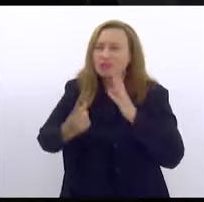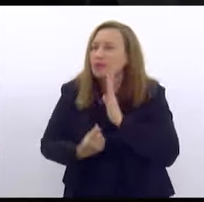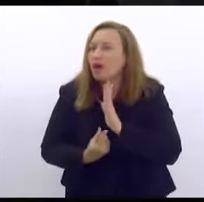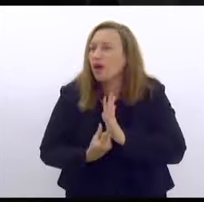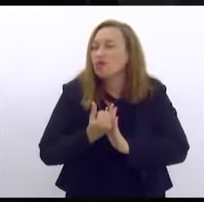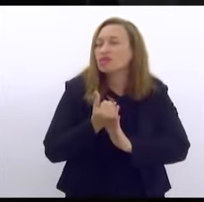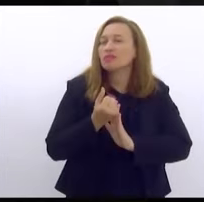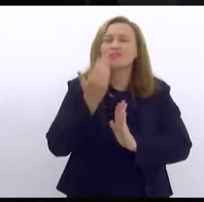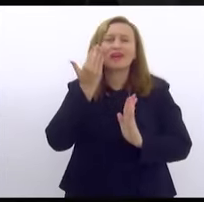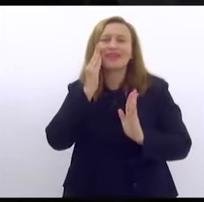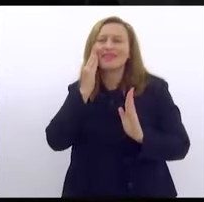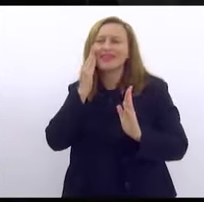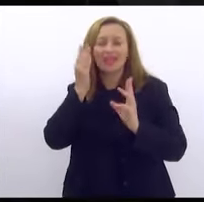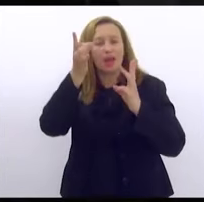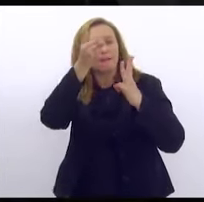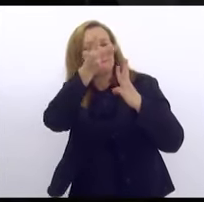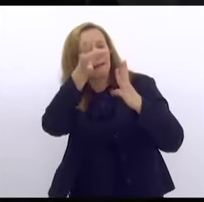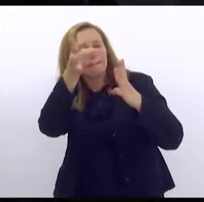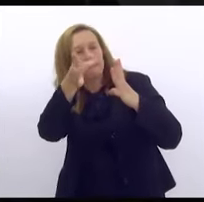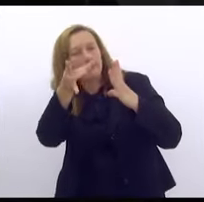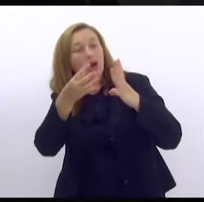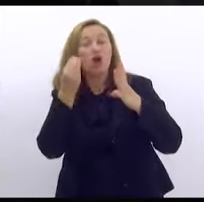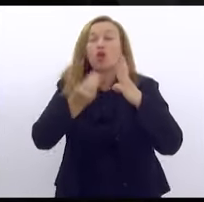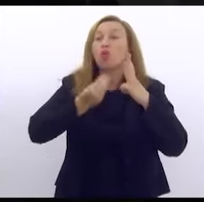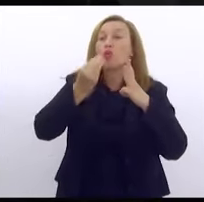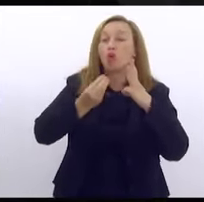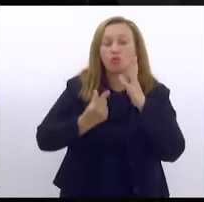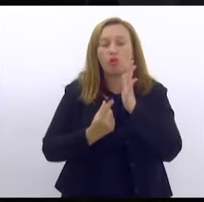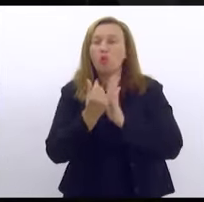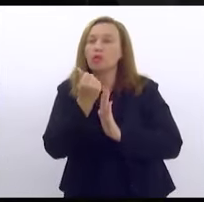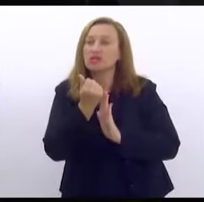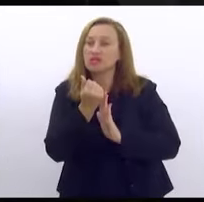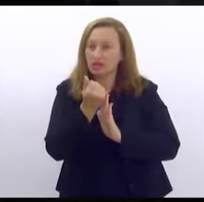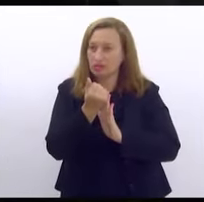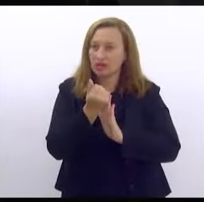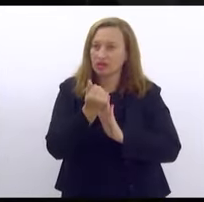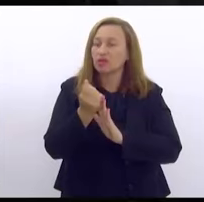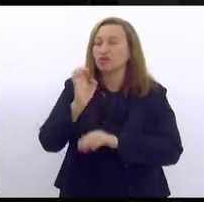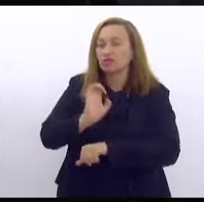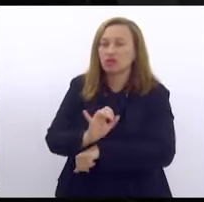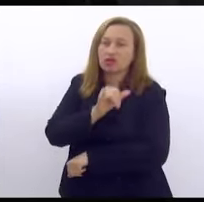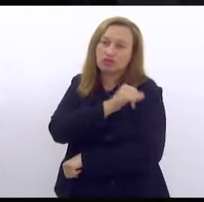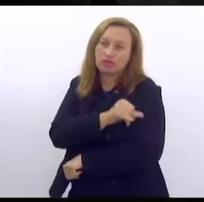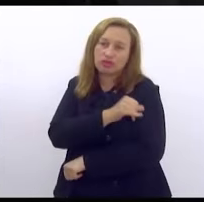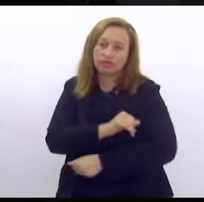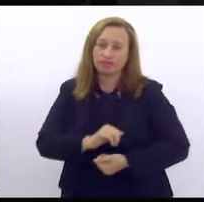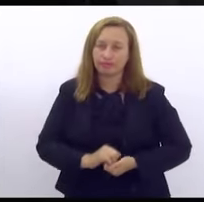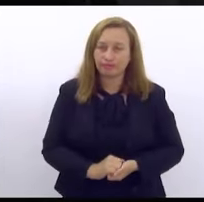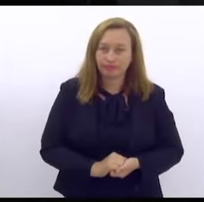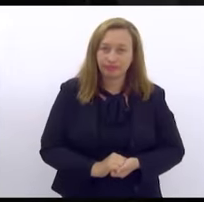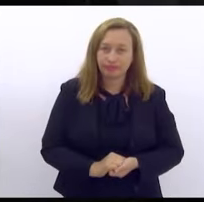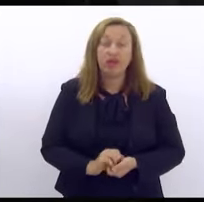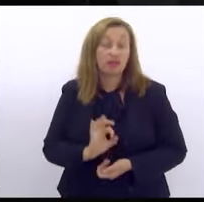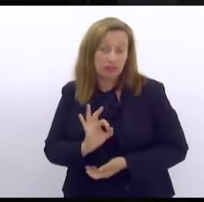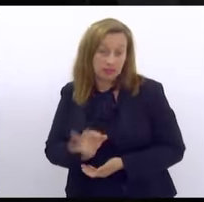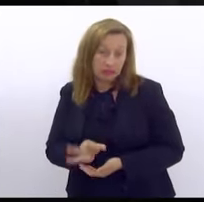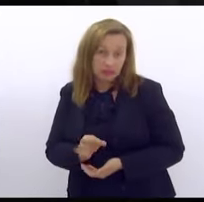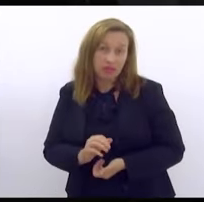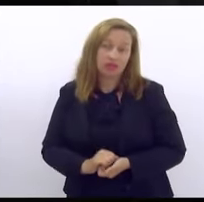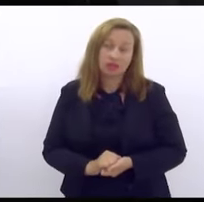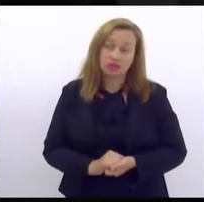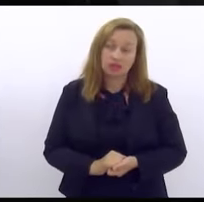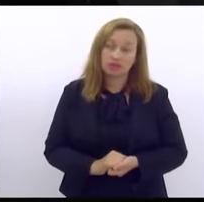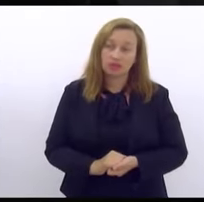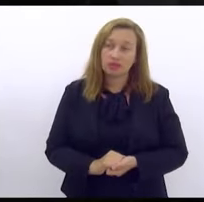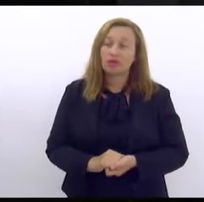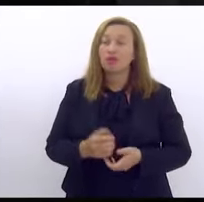para a gente entender como está o orçamento e as finanças no estado do Rio de Janeiro. Mas, obviamente, o que eu